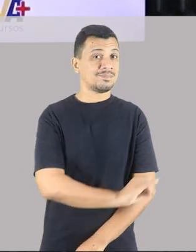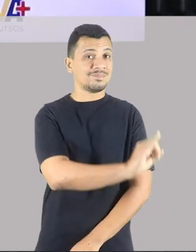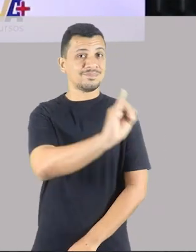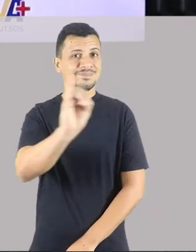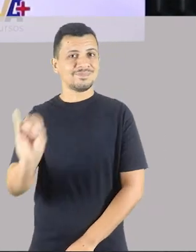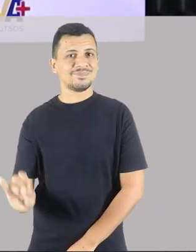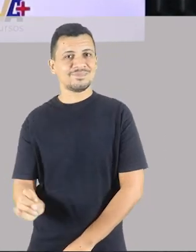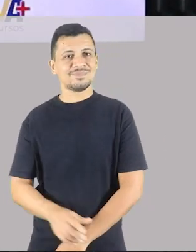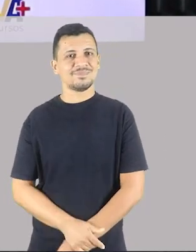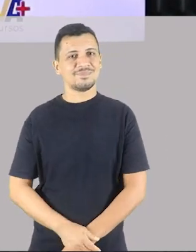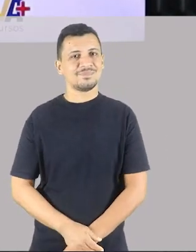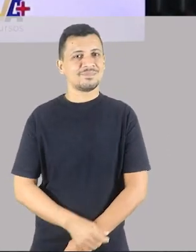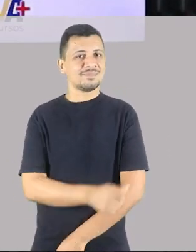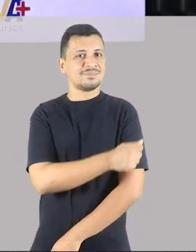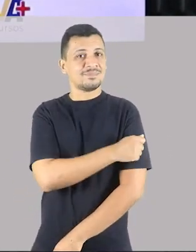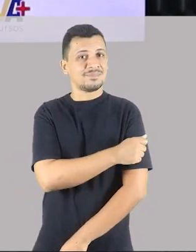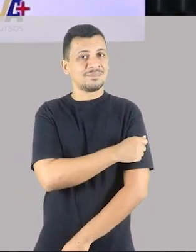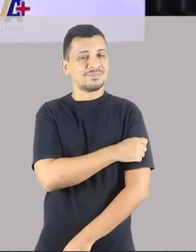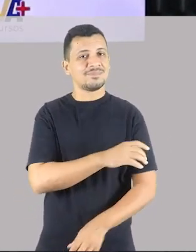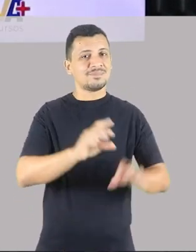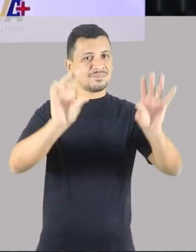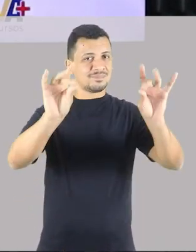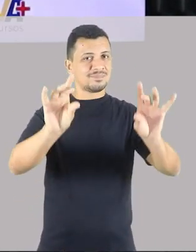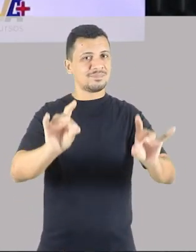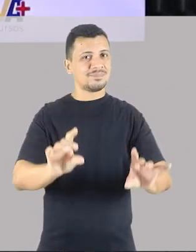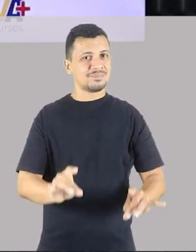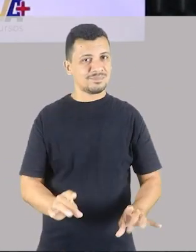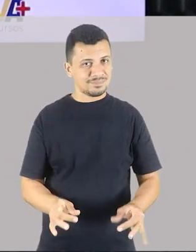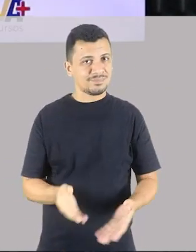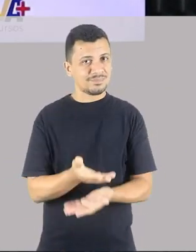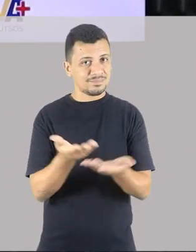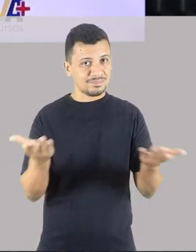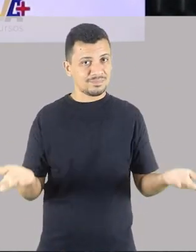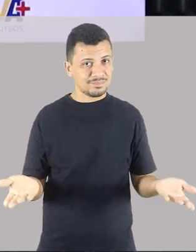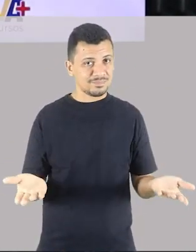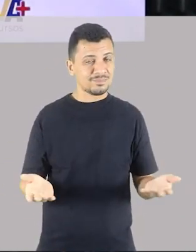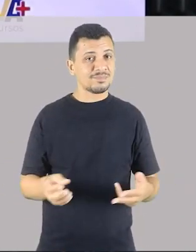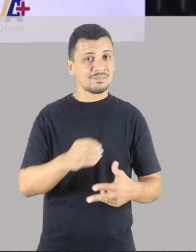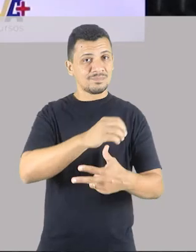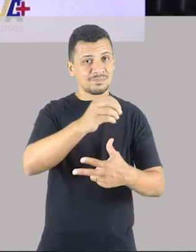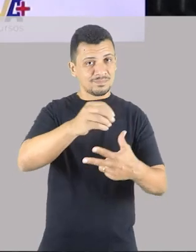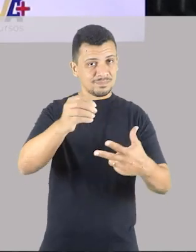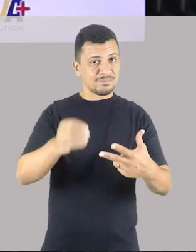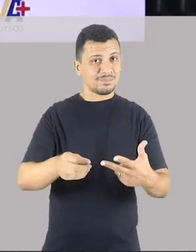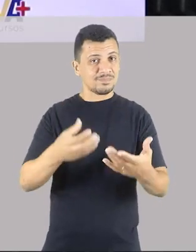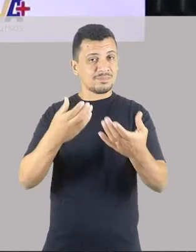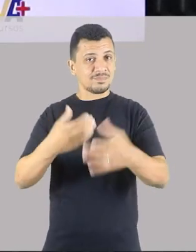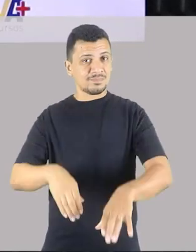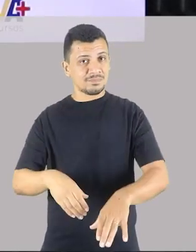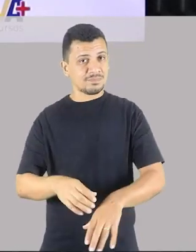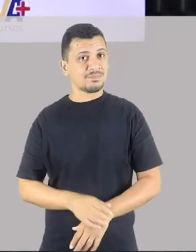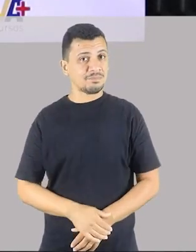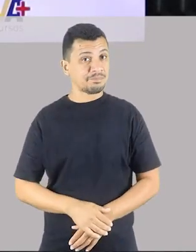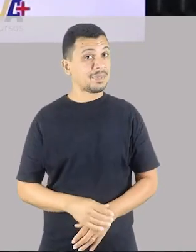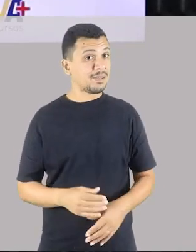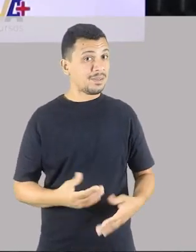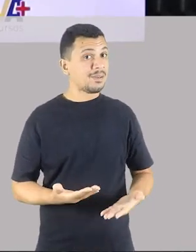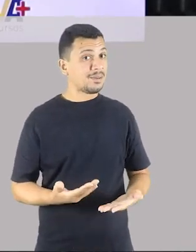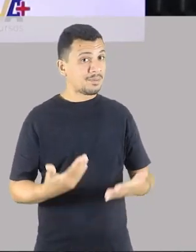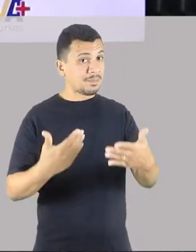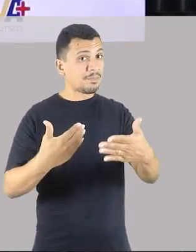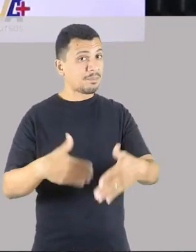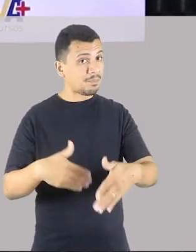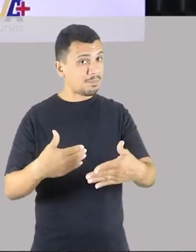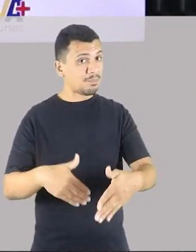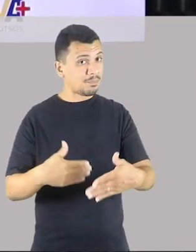Olá, queridos alunos candidatos ao Enem dos concursos, prova que está se aproximando.